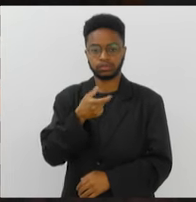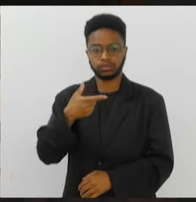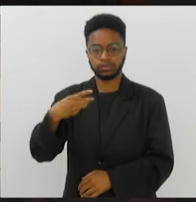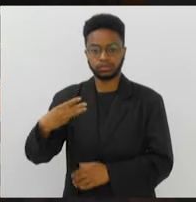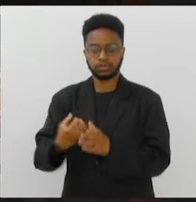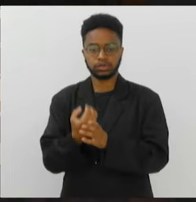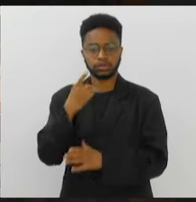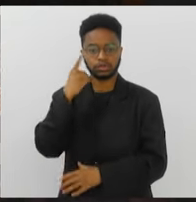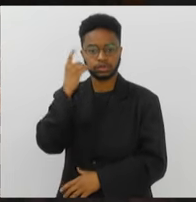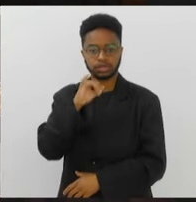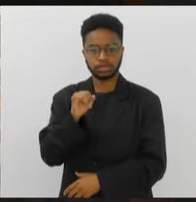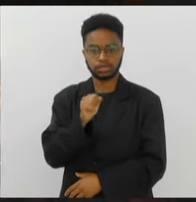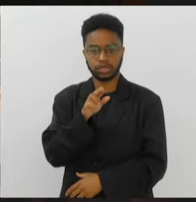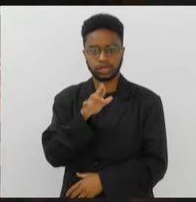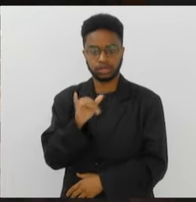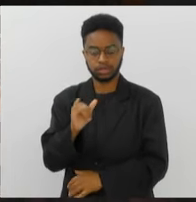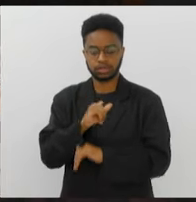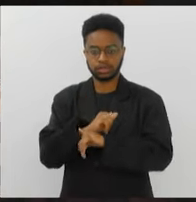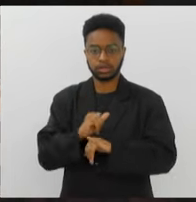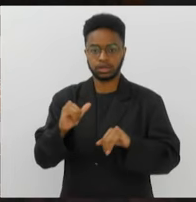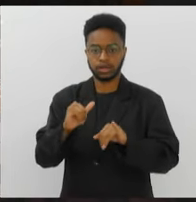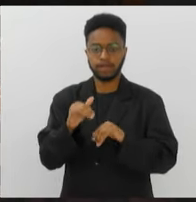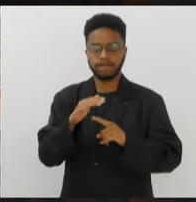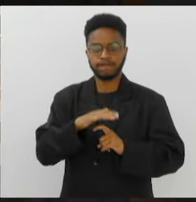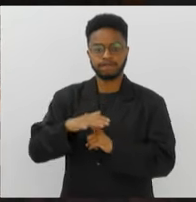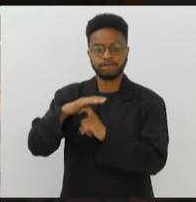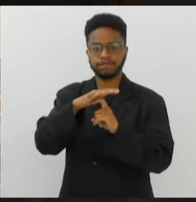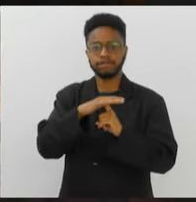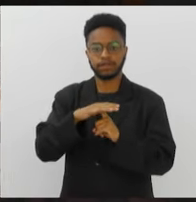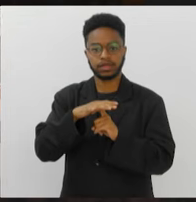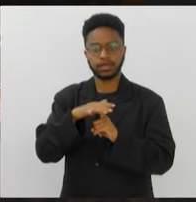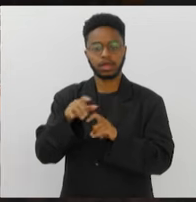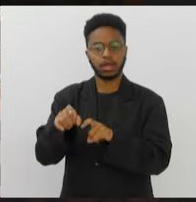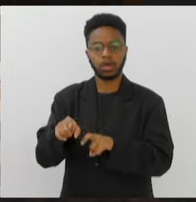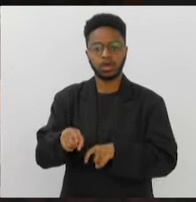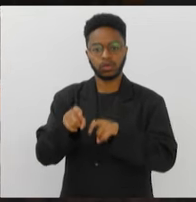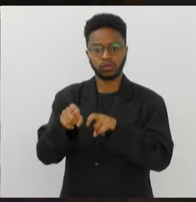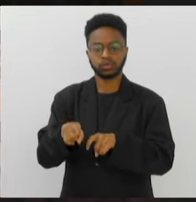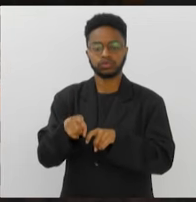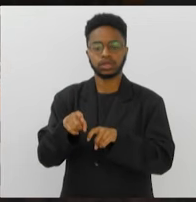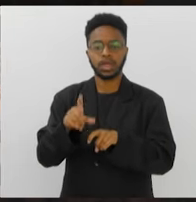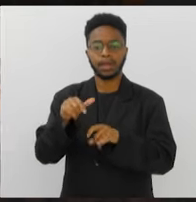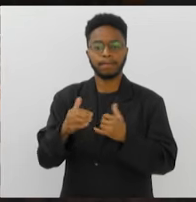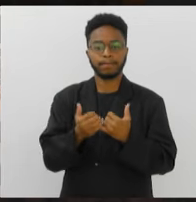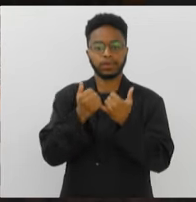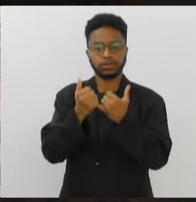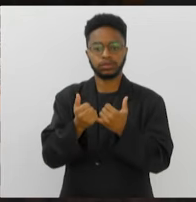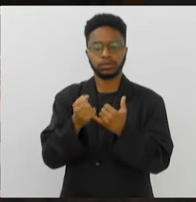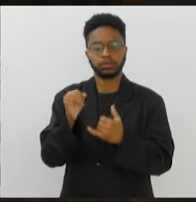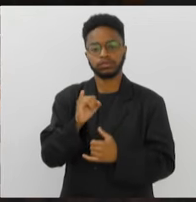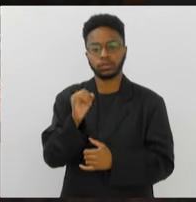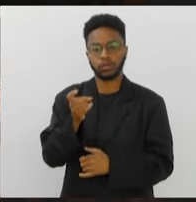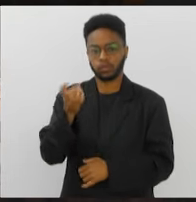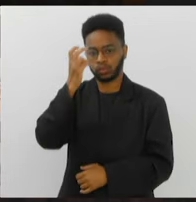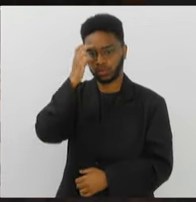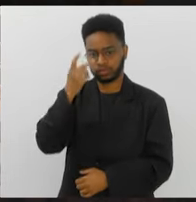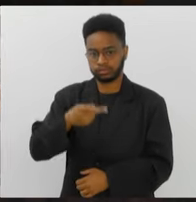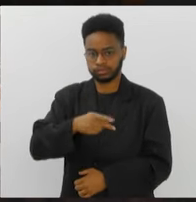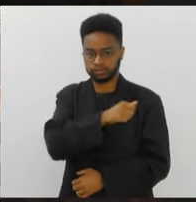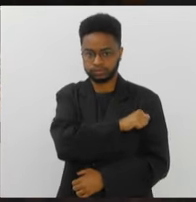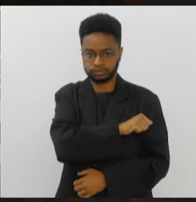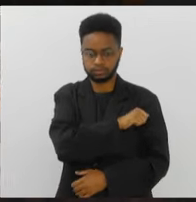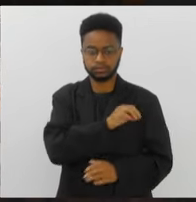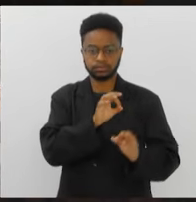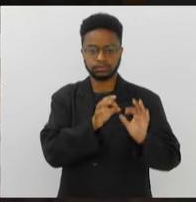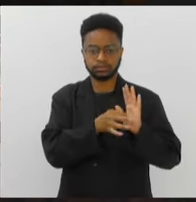que declara a Feira da Roça de Coatis como patrimônio cultural e material do Estado do Rio de Janeiro. Pareceres das